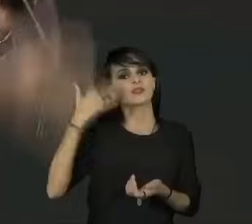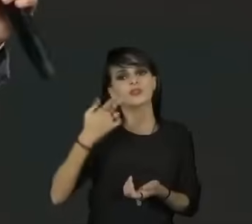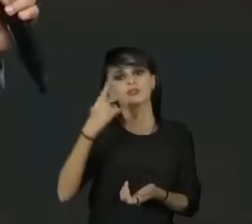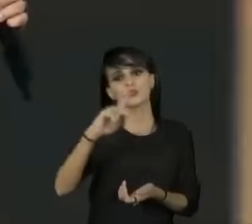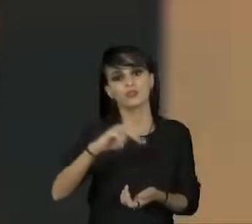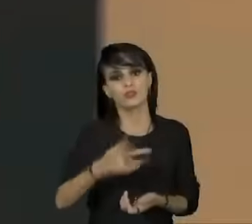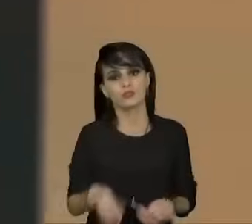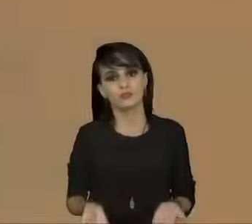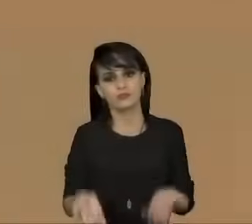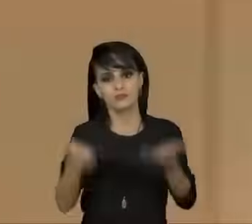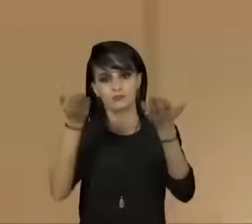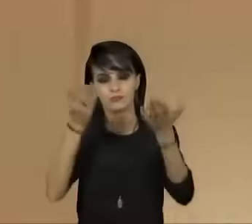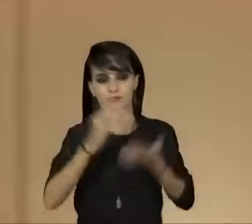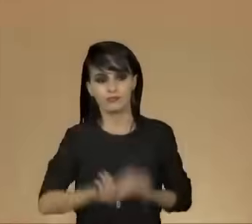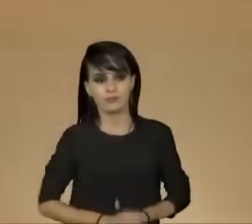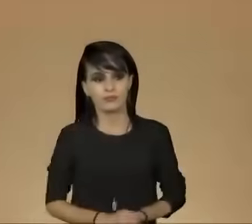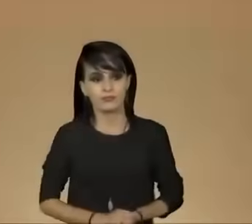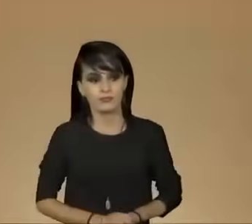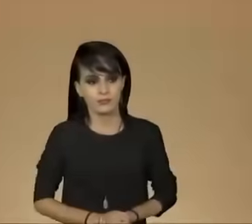igreja de